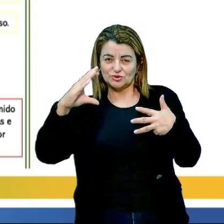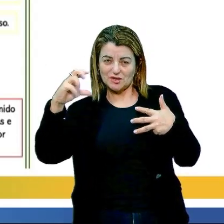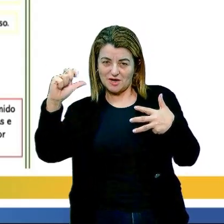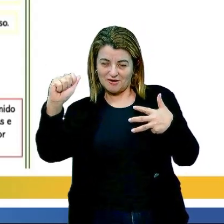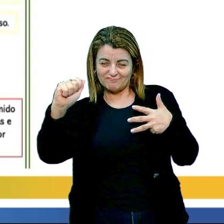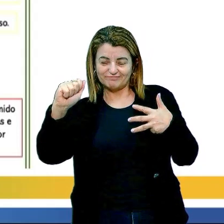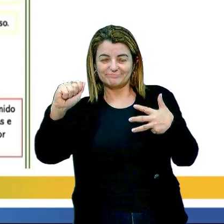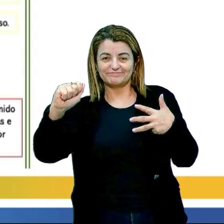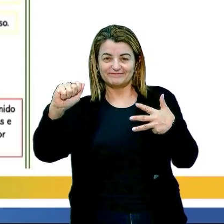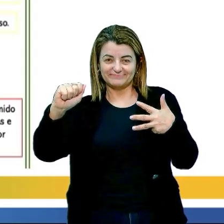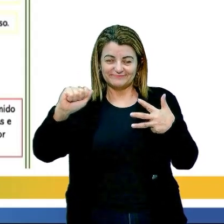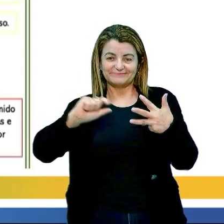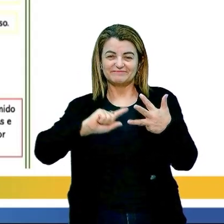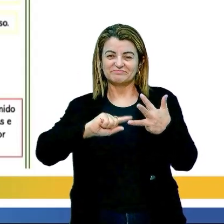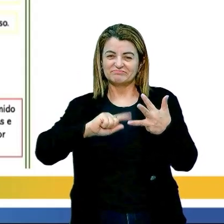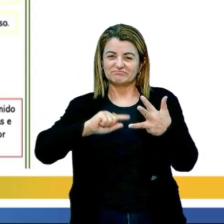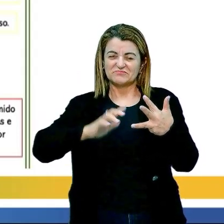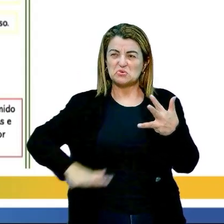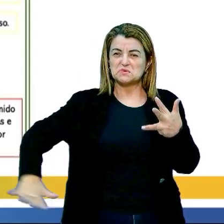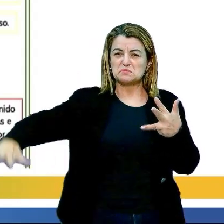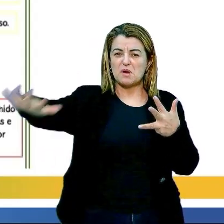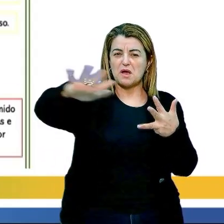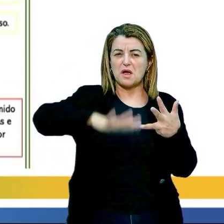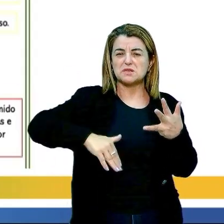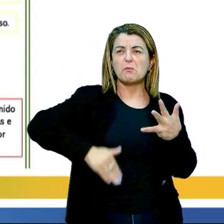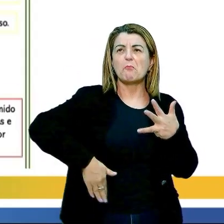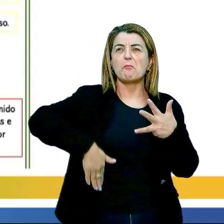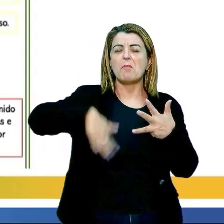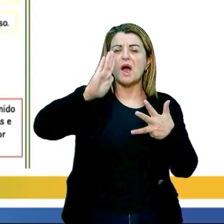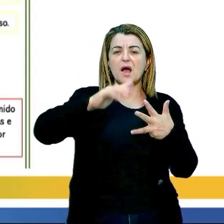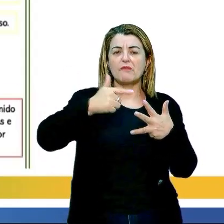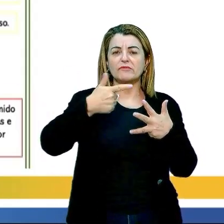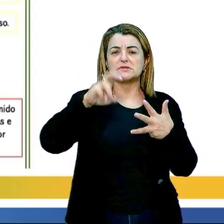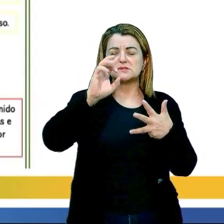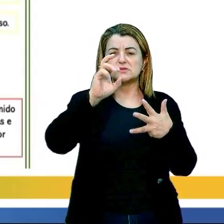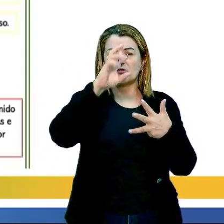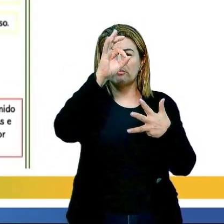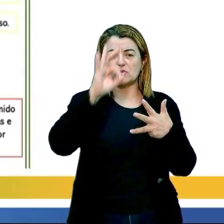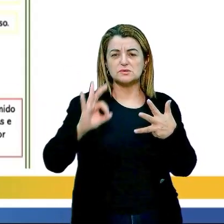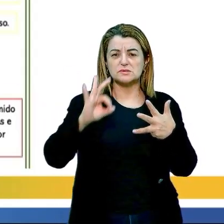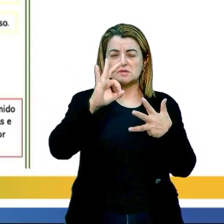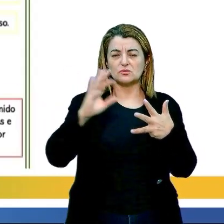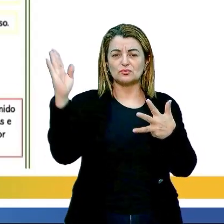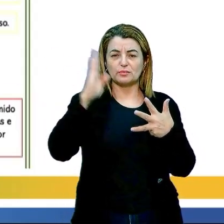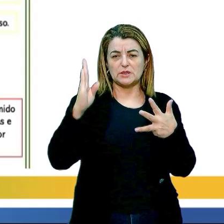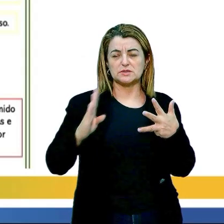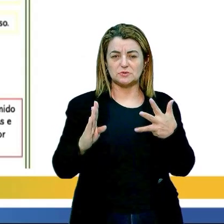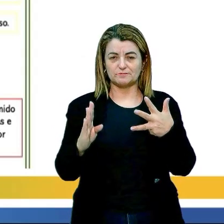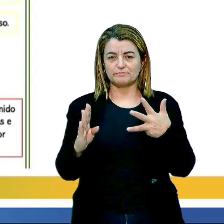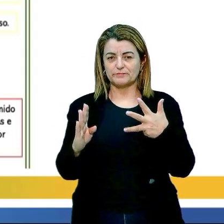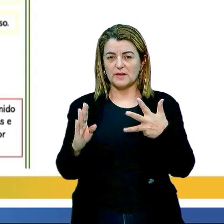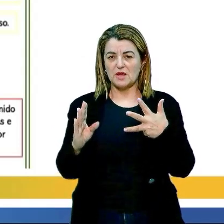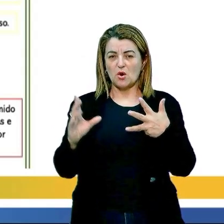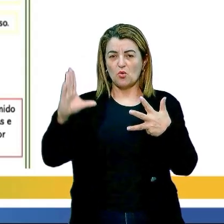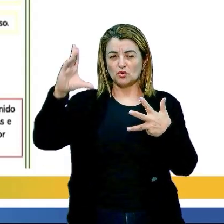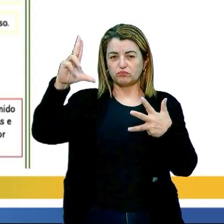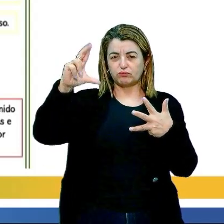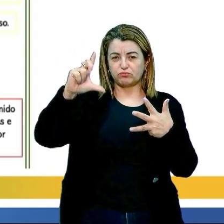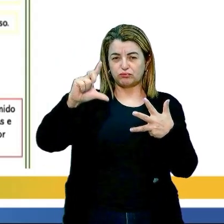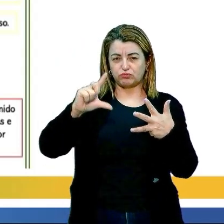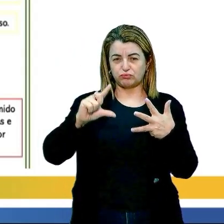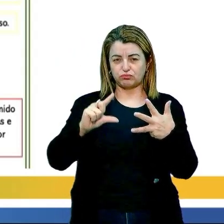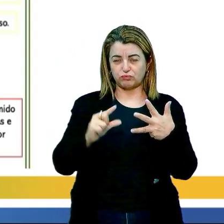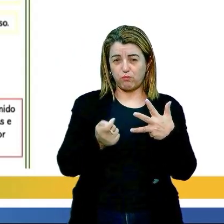ou fez parte de mais de 20%, 25% do nosso Brasil. Hoje ela está resumida